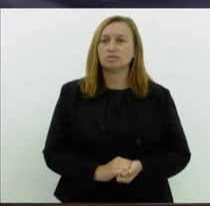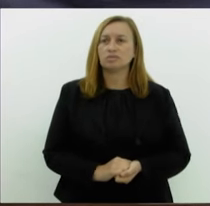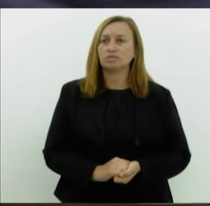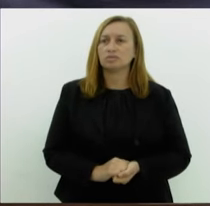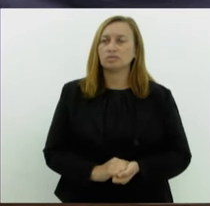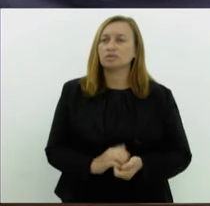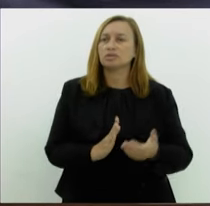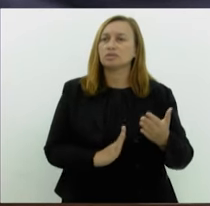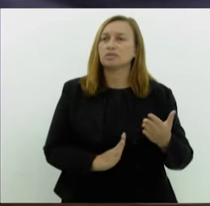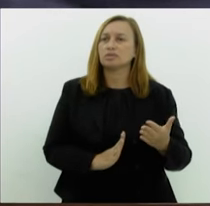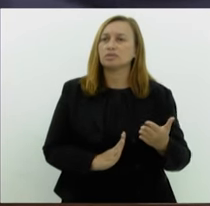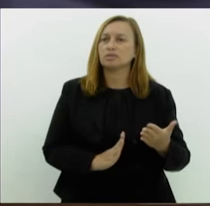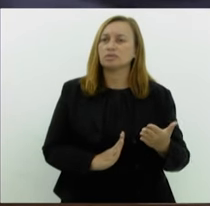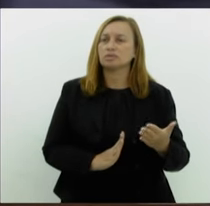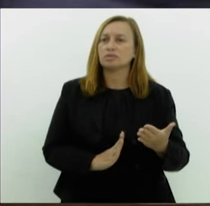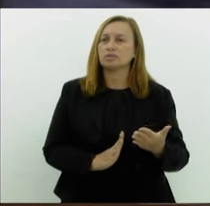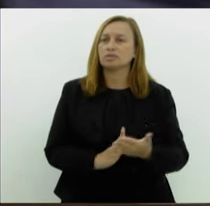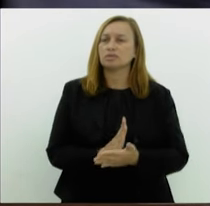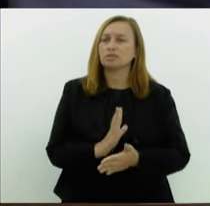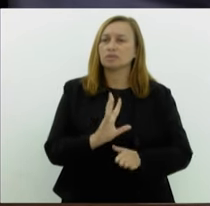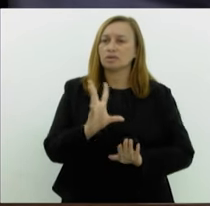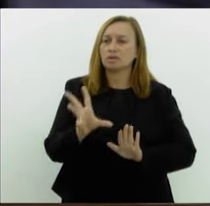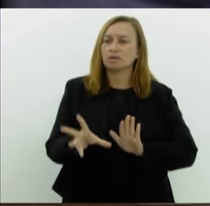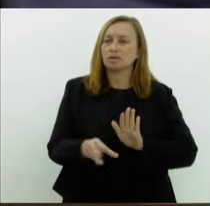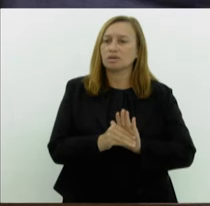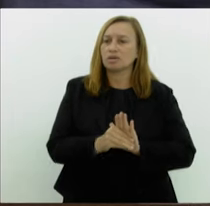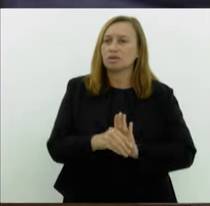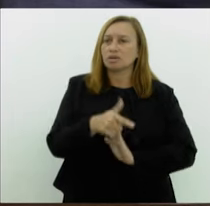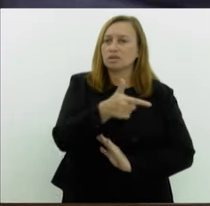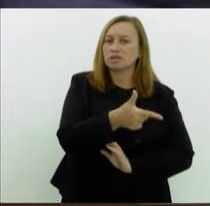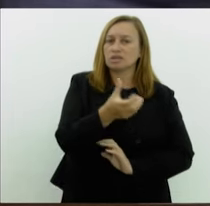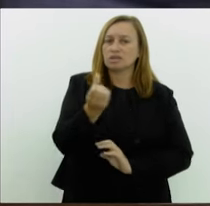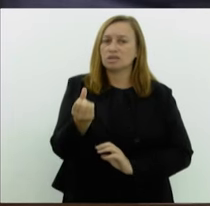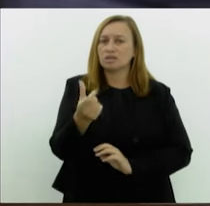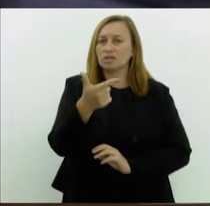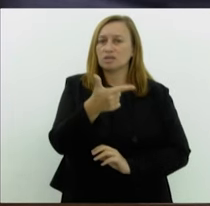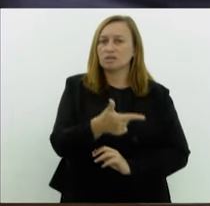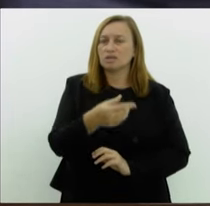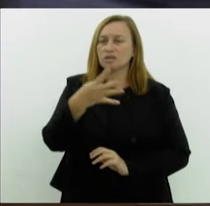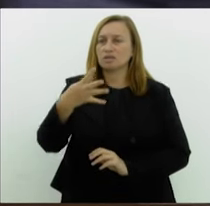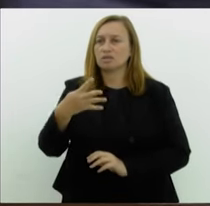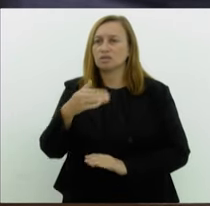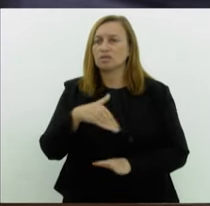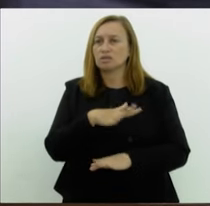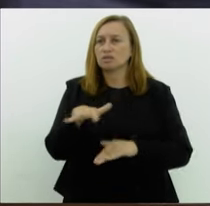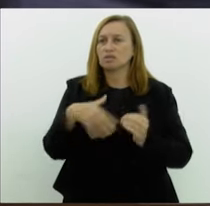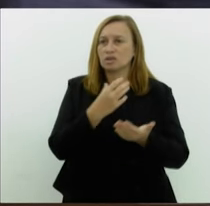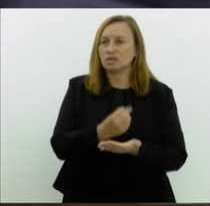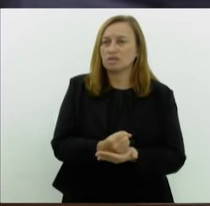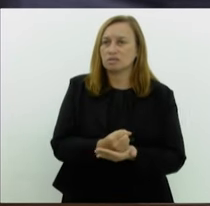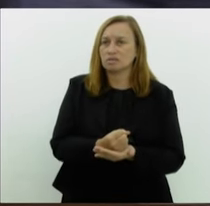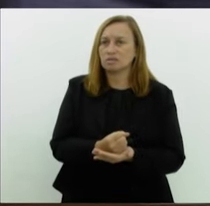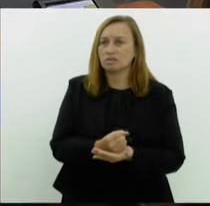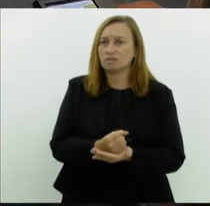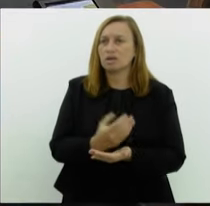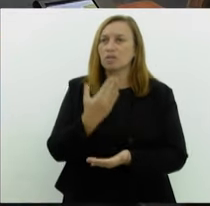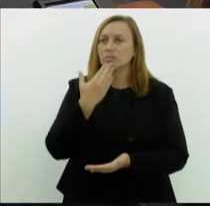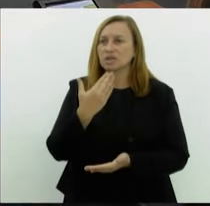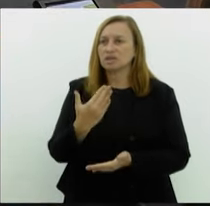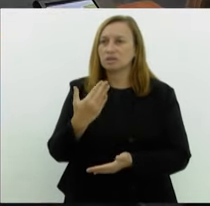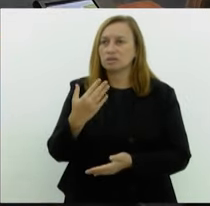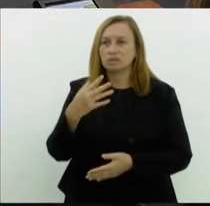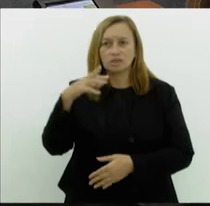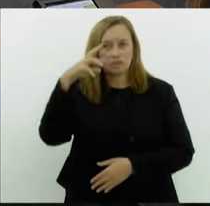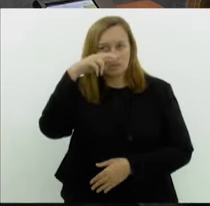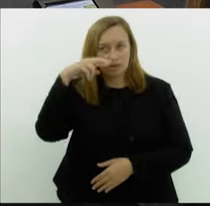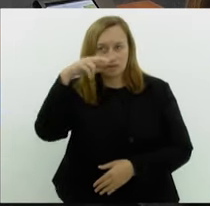para aprovação das emendas 1624. Senhores que aprovam... Verificação, senhor presidente.